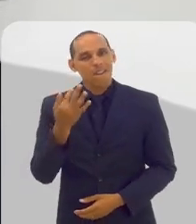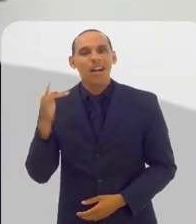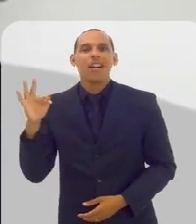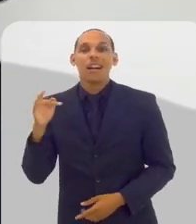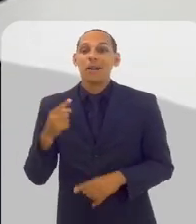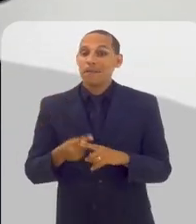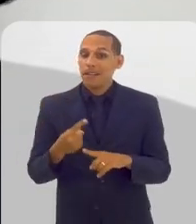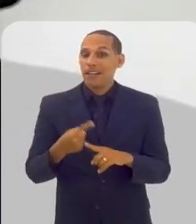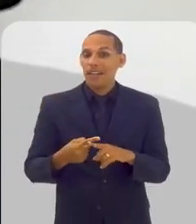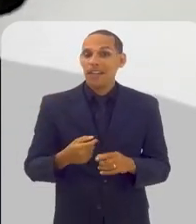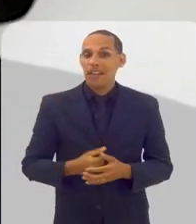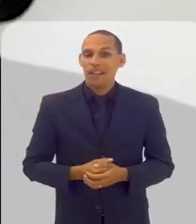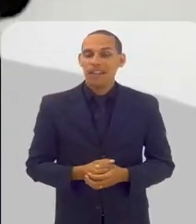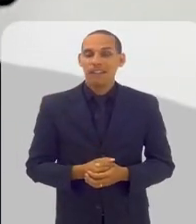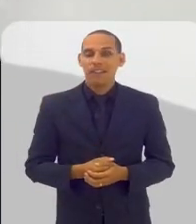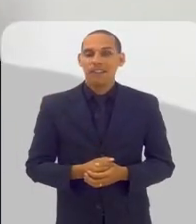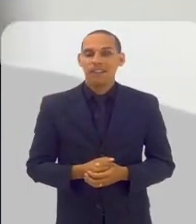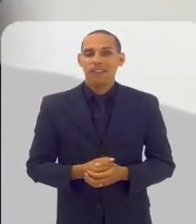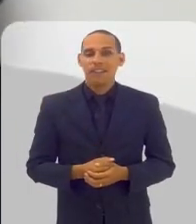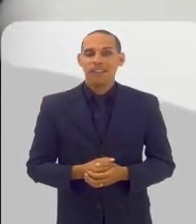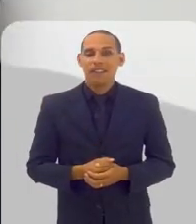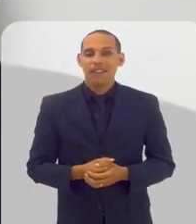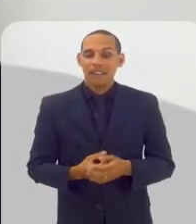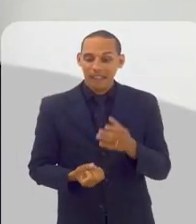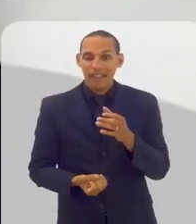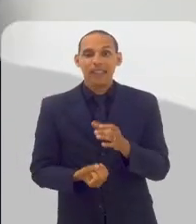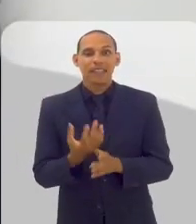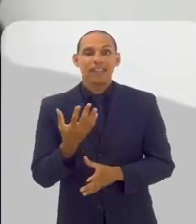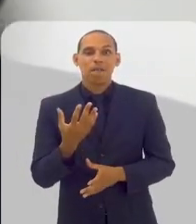ao governo federal que